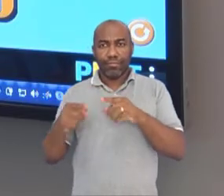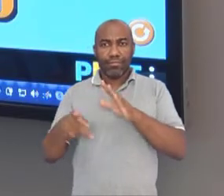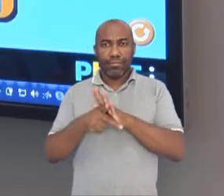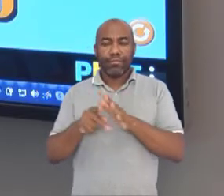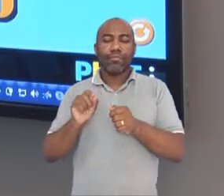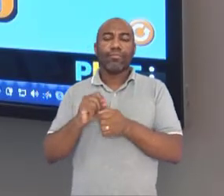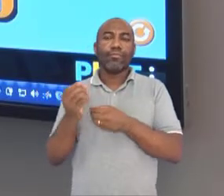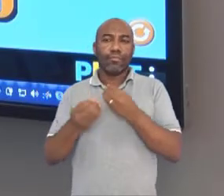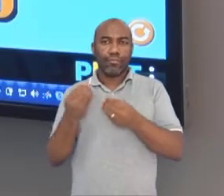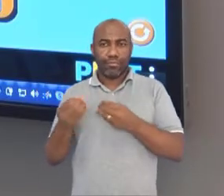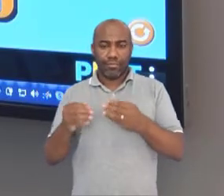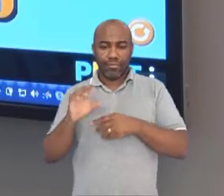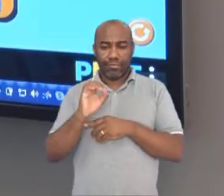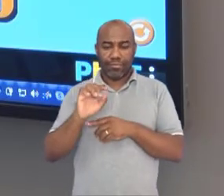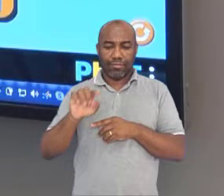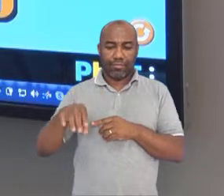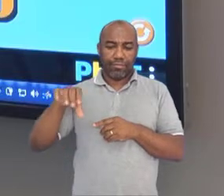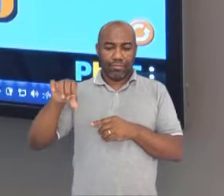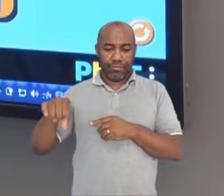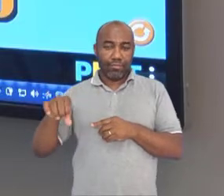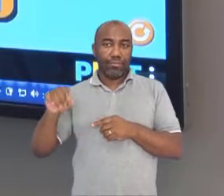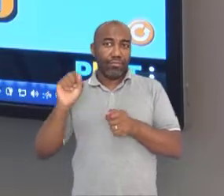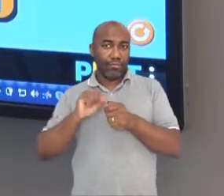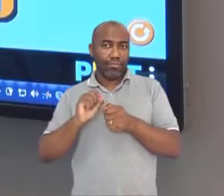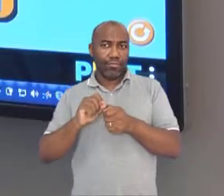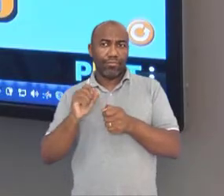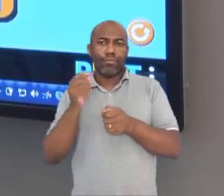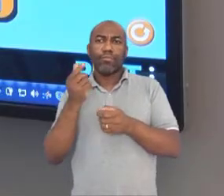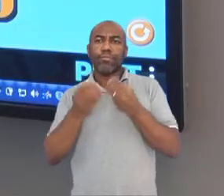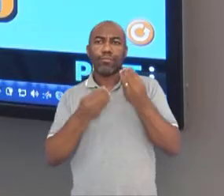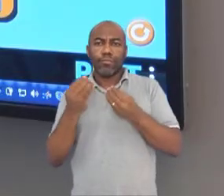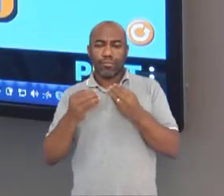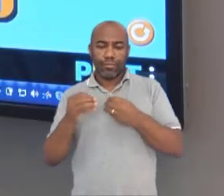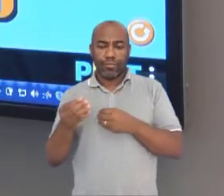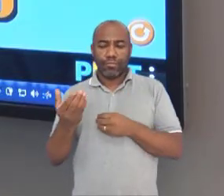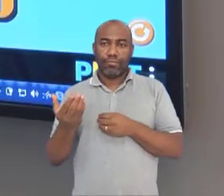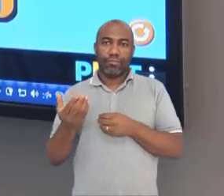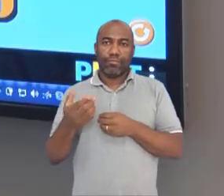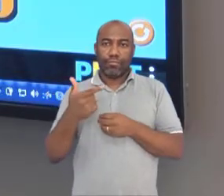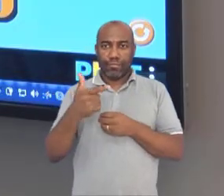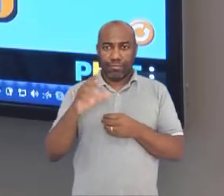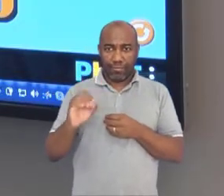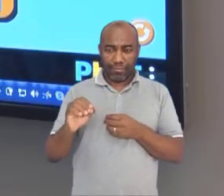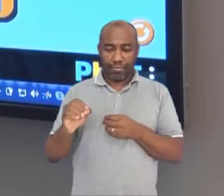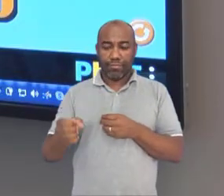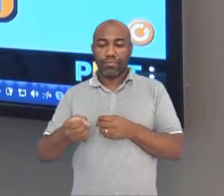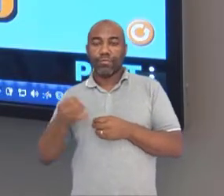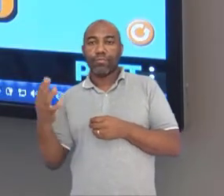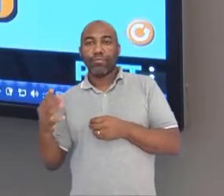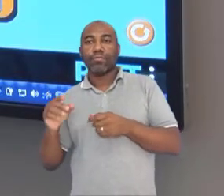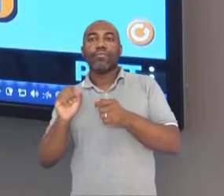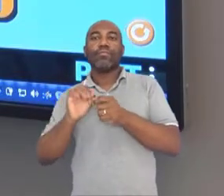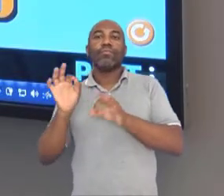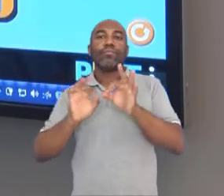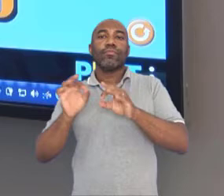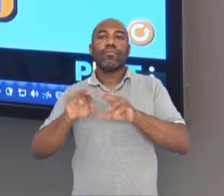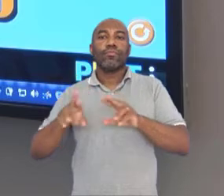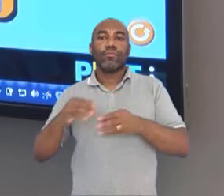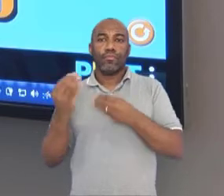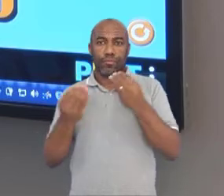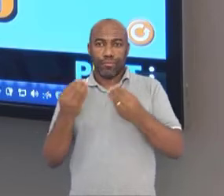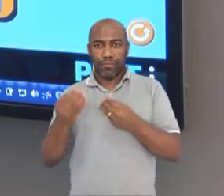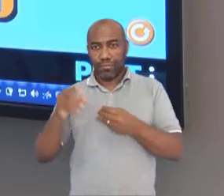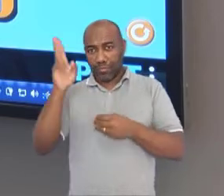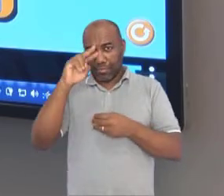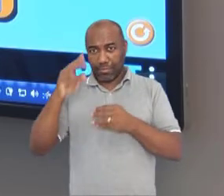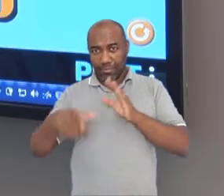elétrica de 0,9 ampere com uma resistência elétrica de 20 ohms, quanto será o valor aqui? Lembre